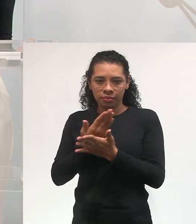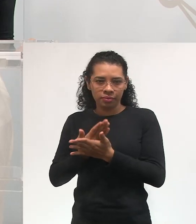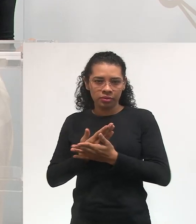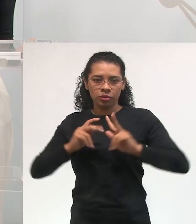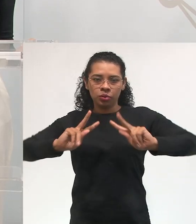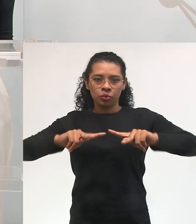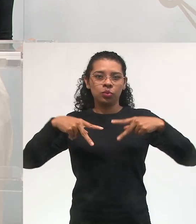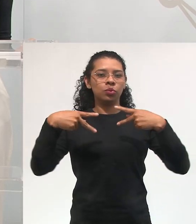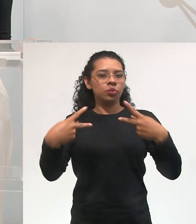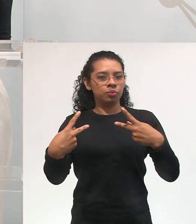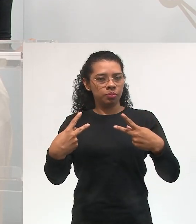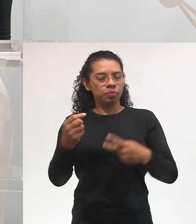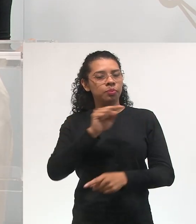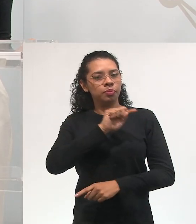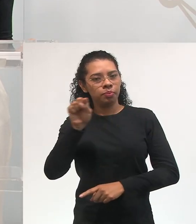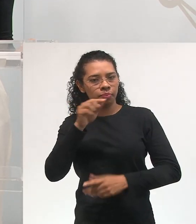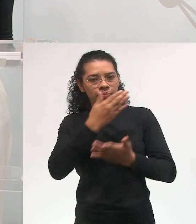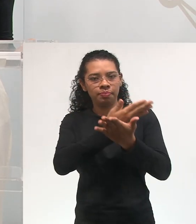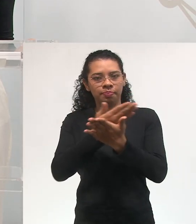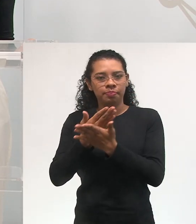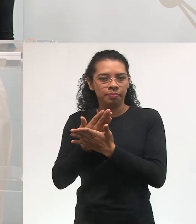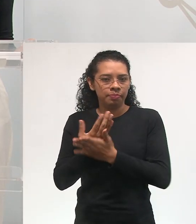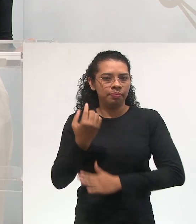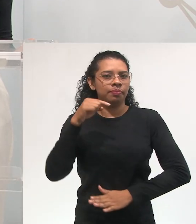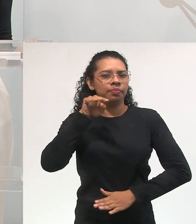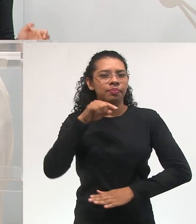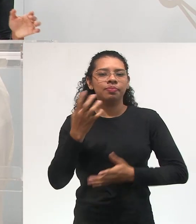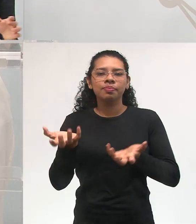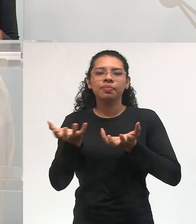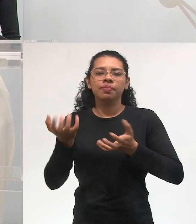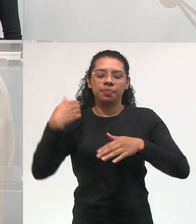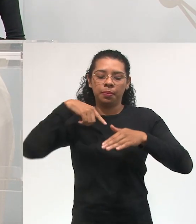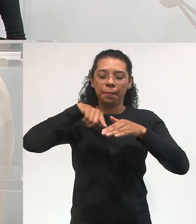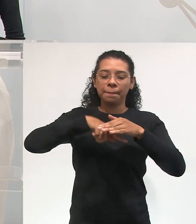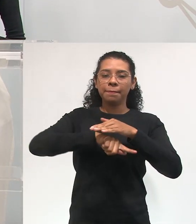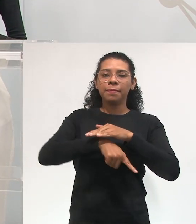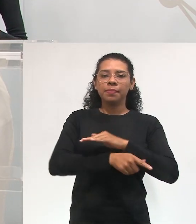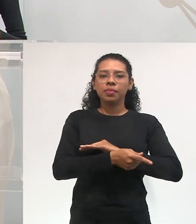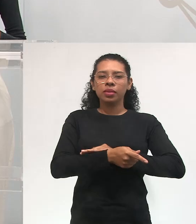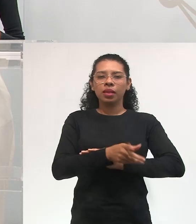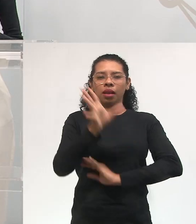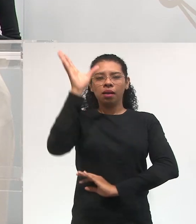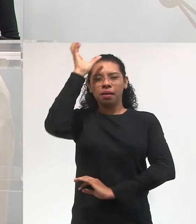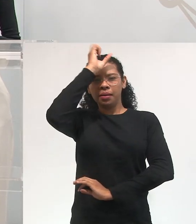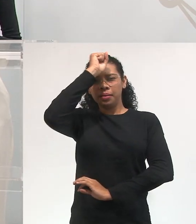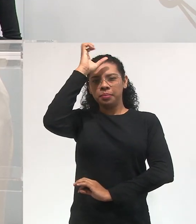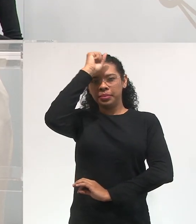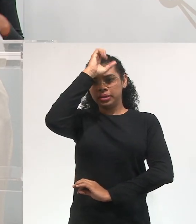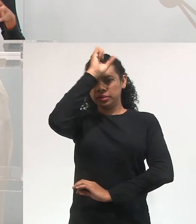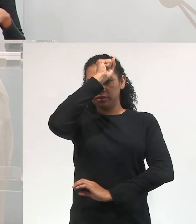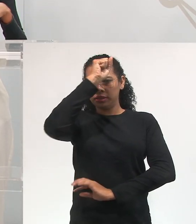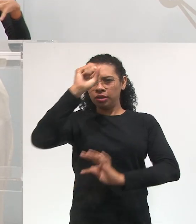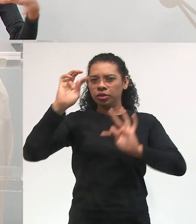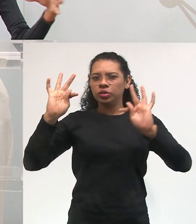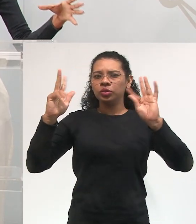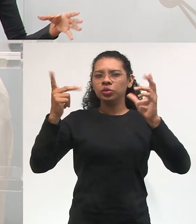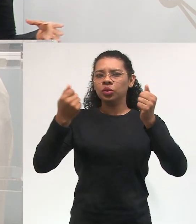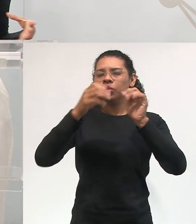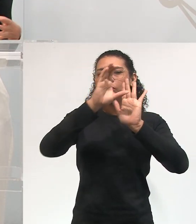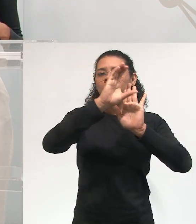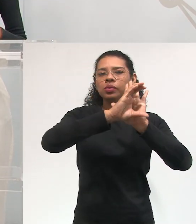para acesso, caso você tenha interesse em aprofundar mais o conhecimento acerca de todos